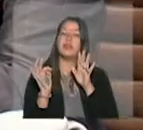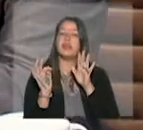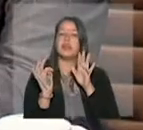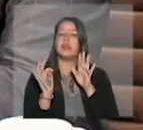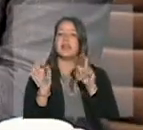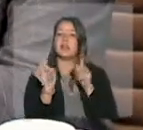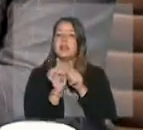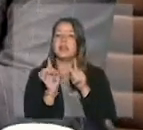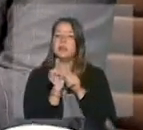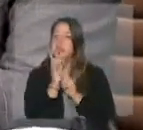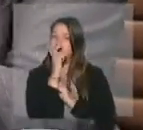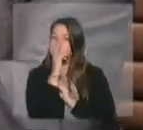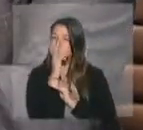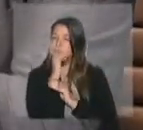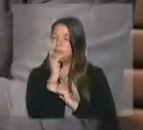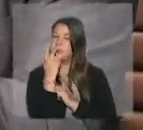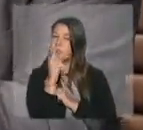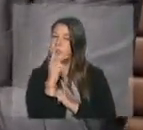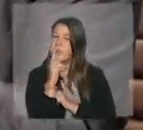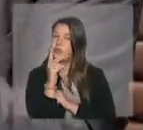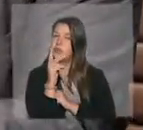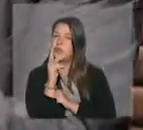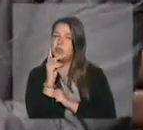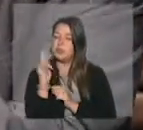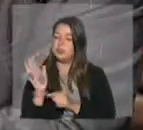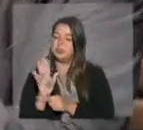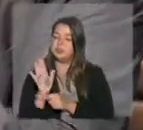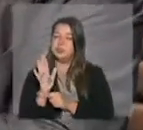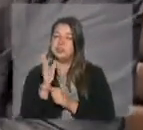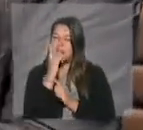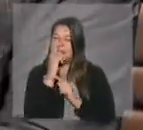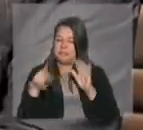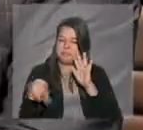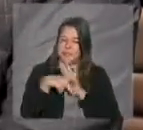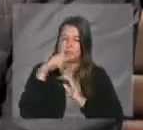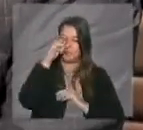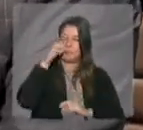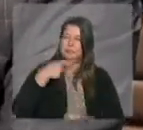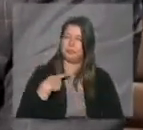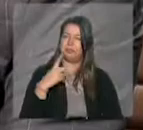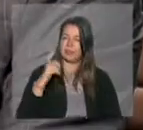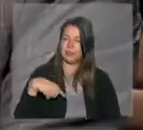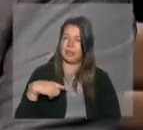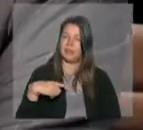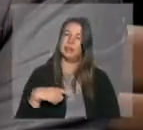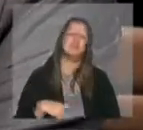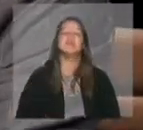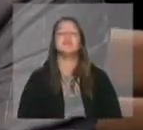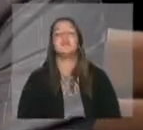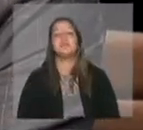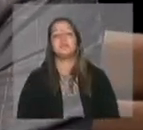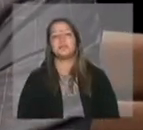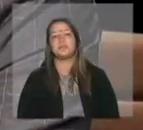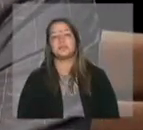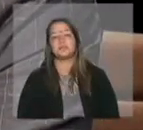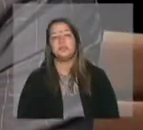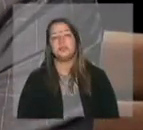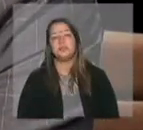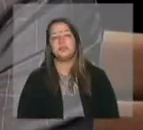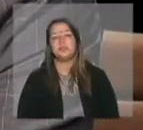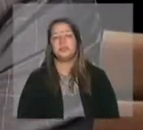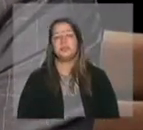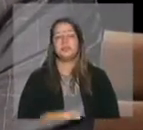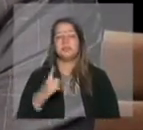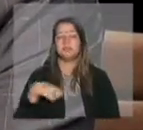off e parece que o set é tua rua. Isso é uma característica do teu